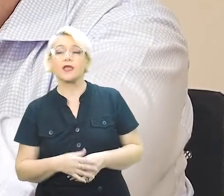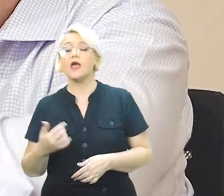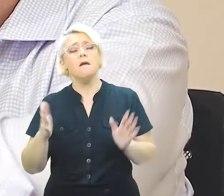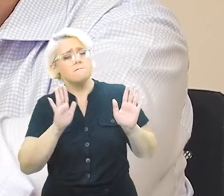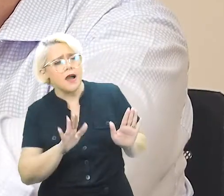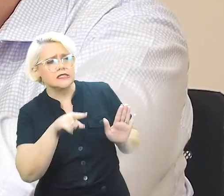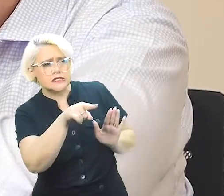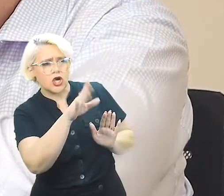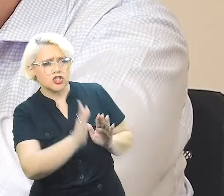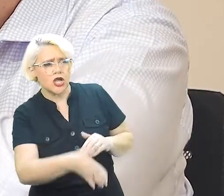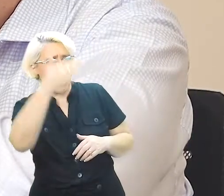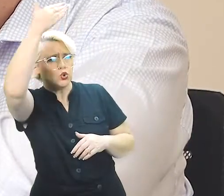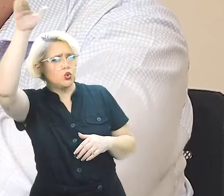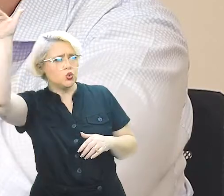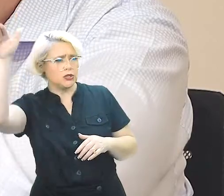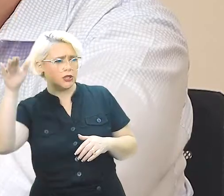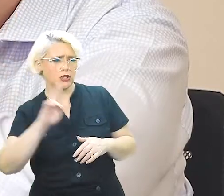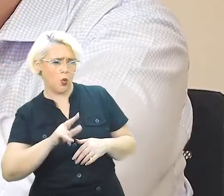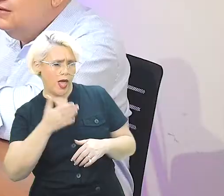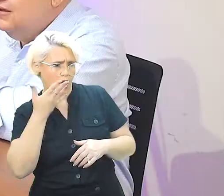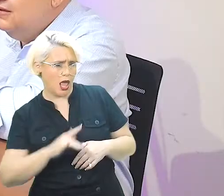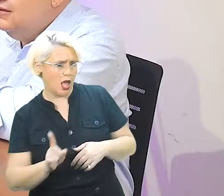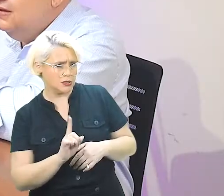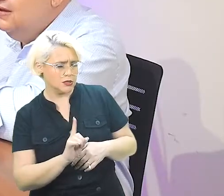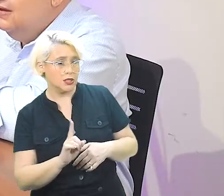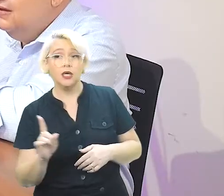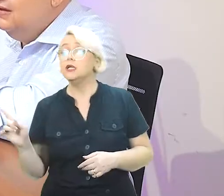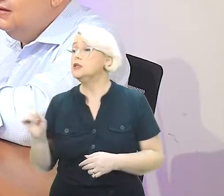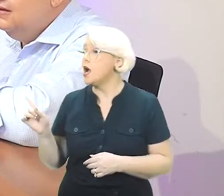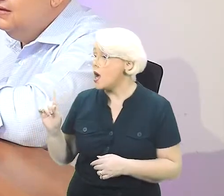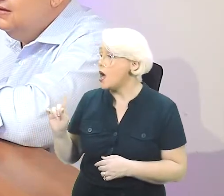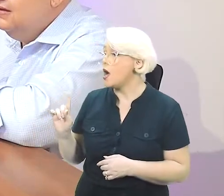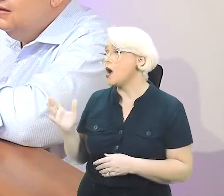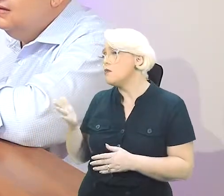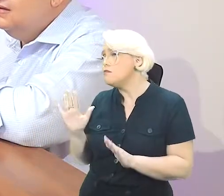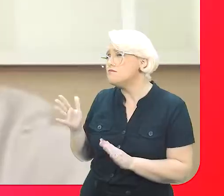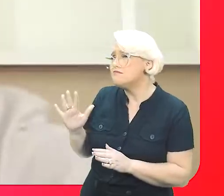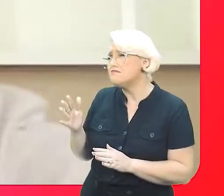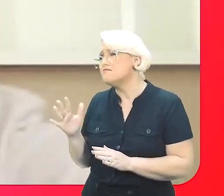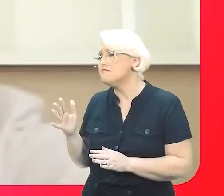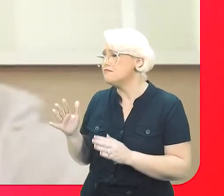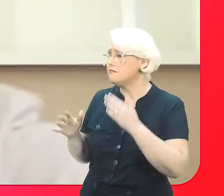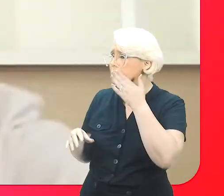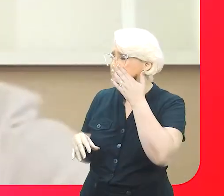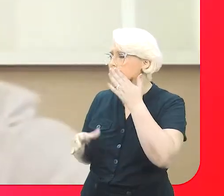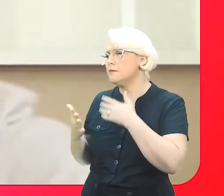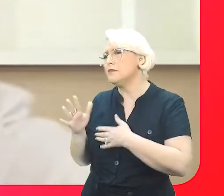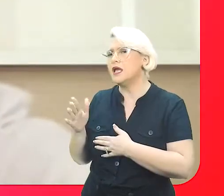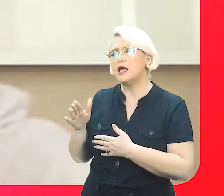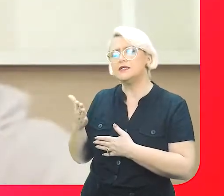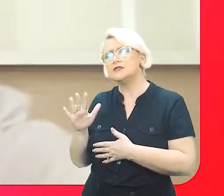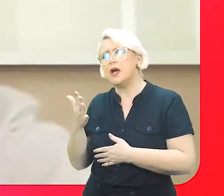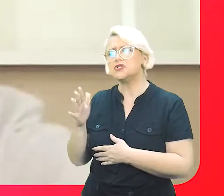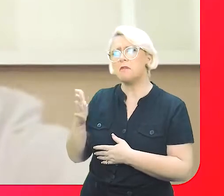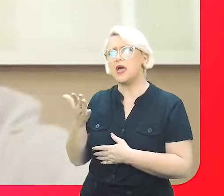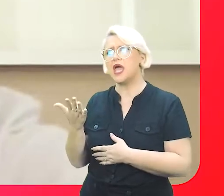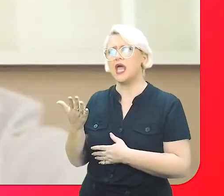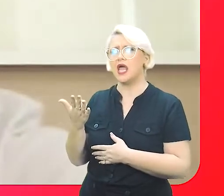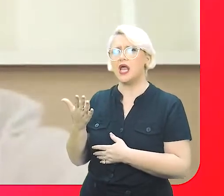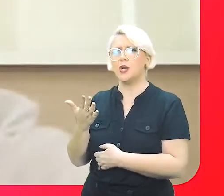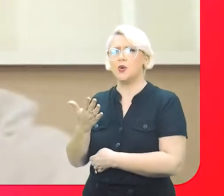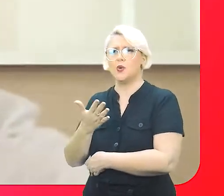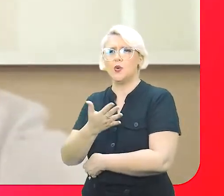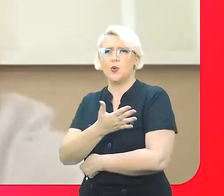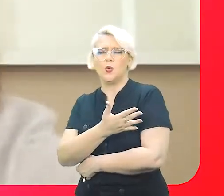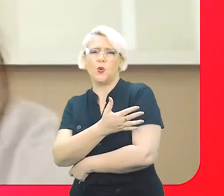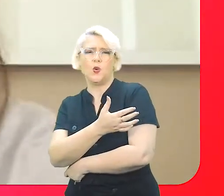senhora já era adulta nessa época, não era criança? Não, não, era moça. Sim. Estava no fim do